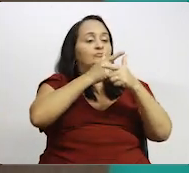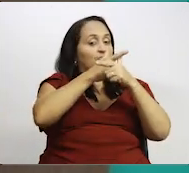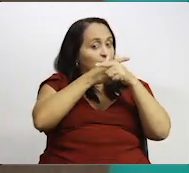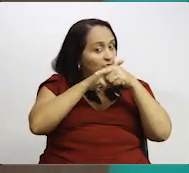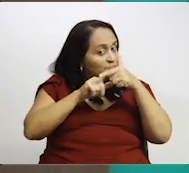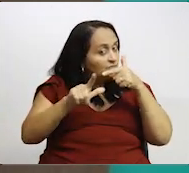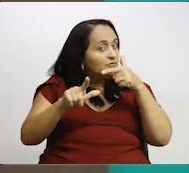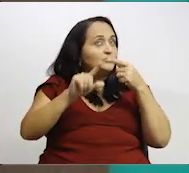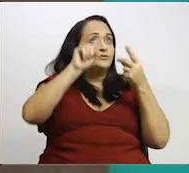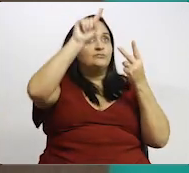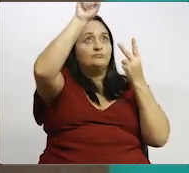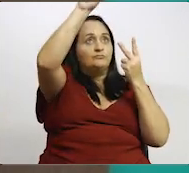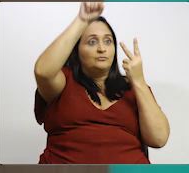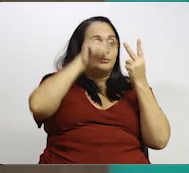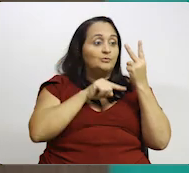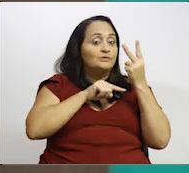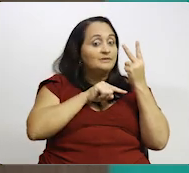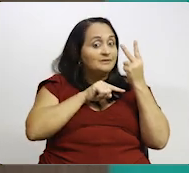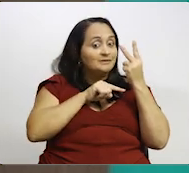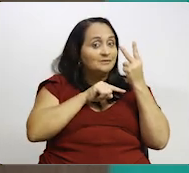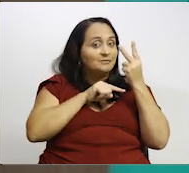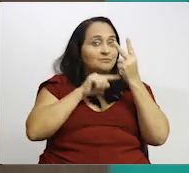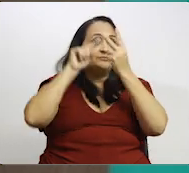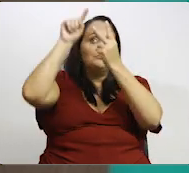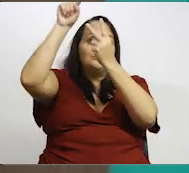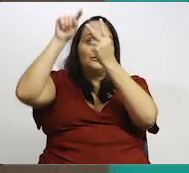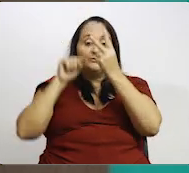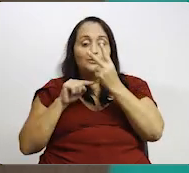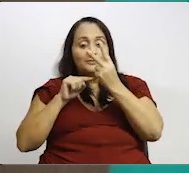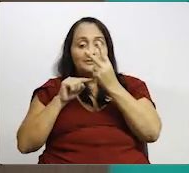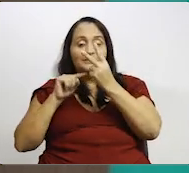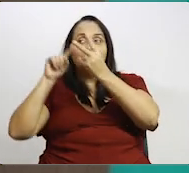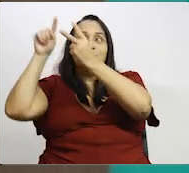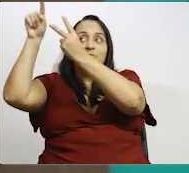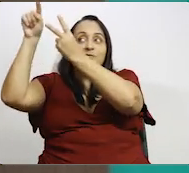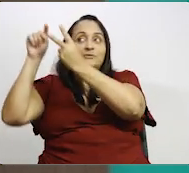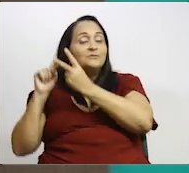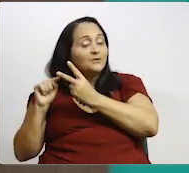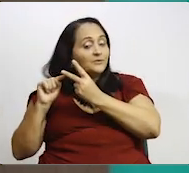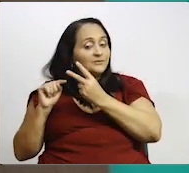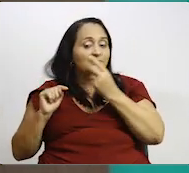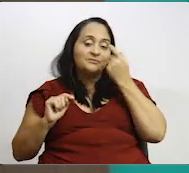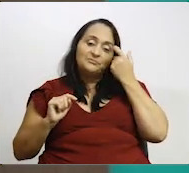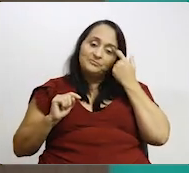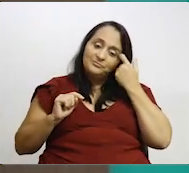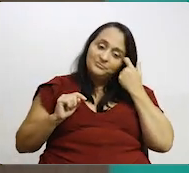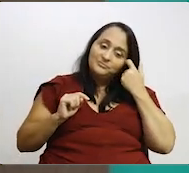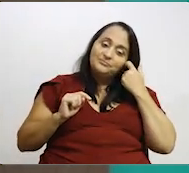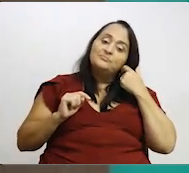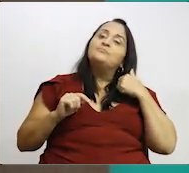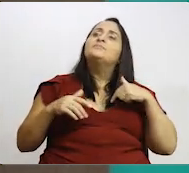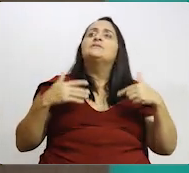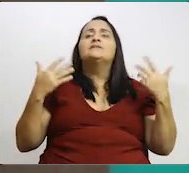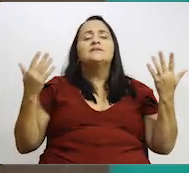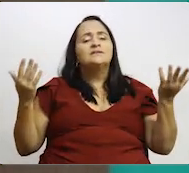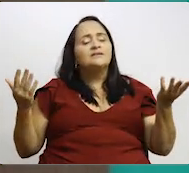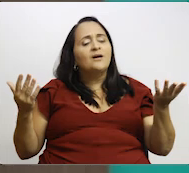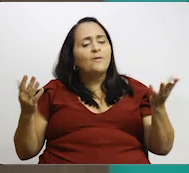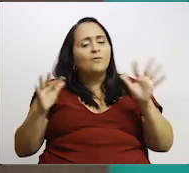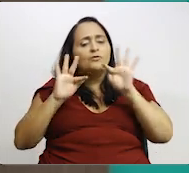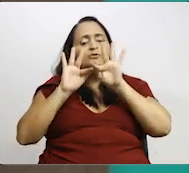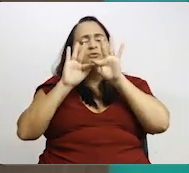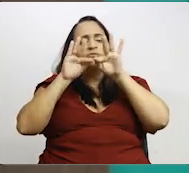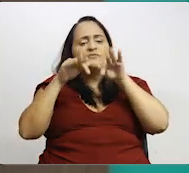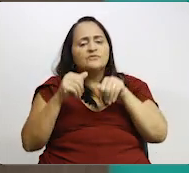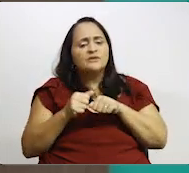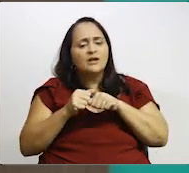vou redividir entre nós. Então, vou botar esse chocolate para mim, esse para a mãinha e esse para minha